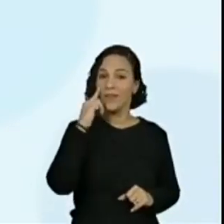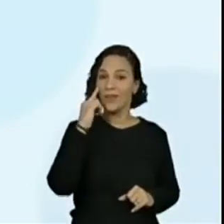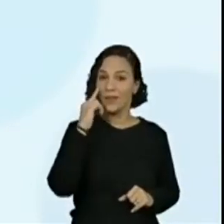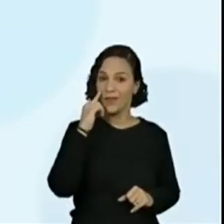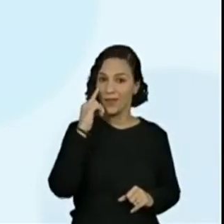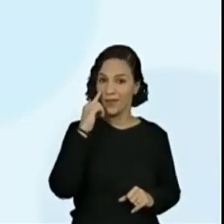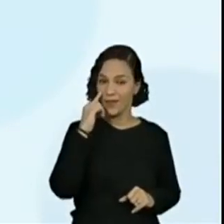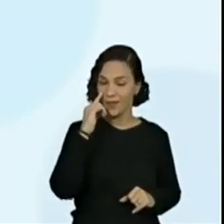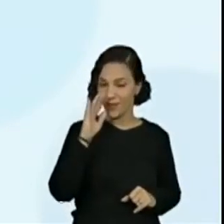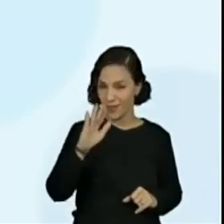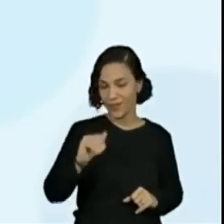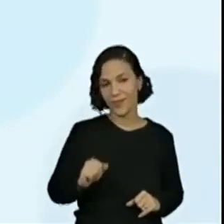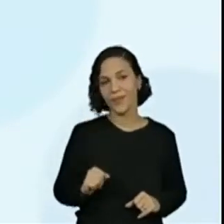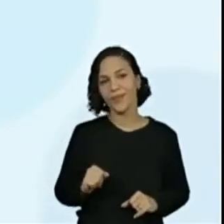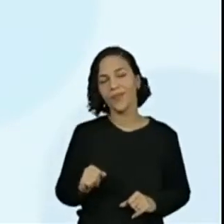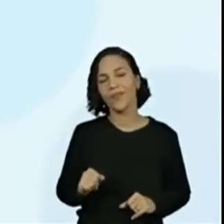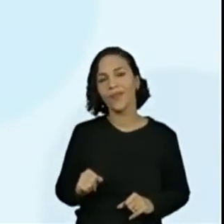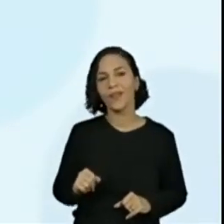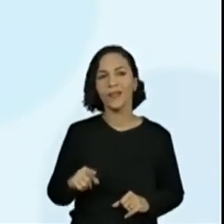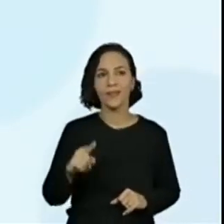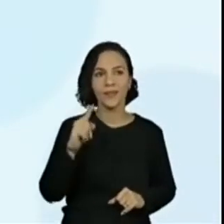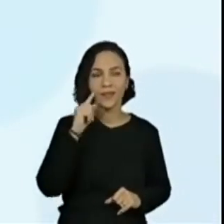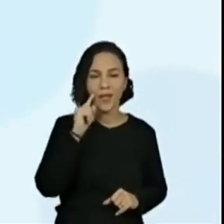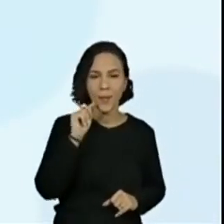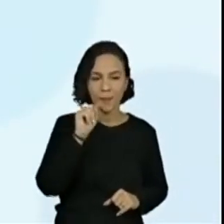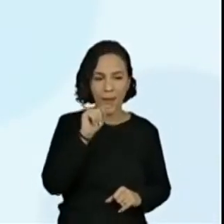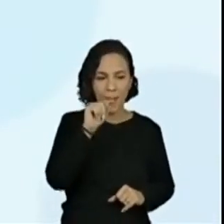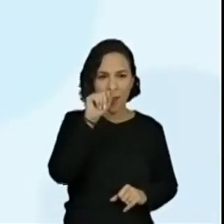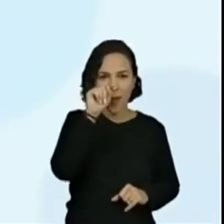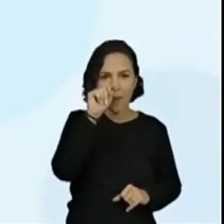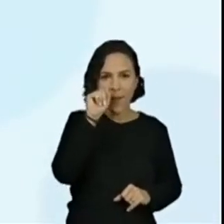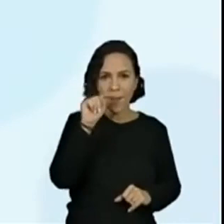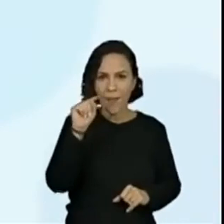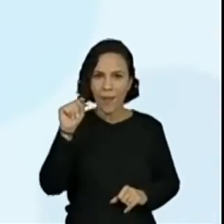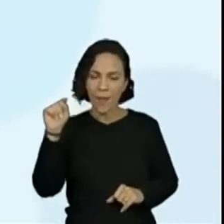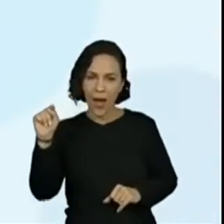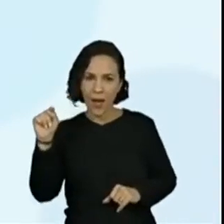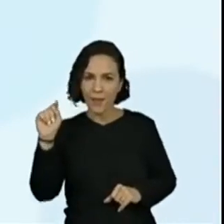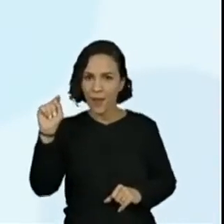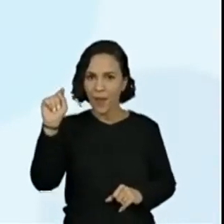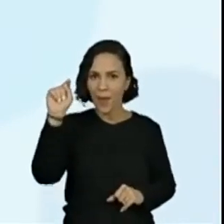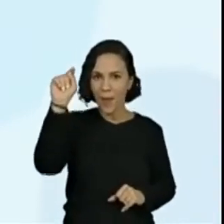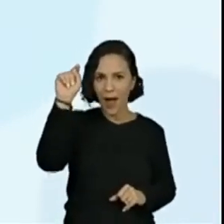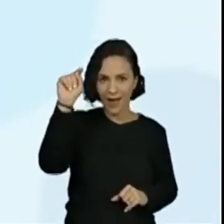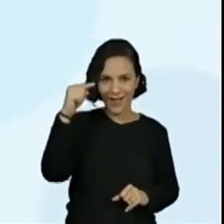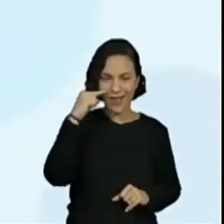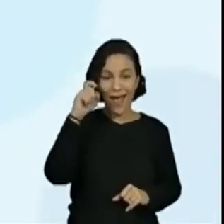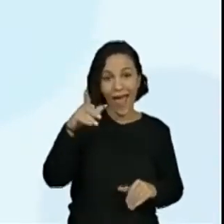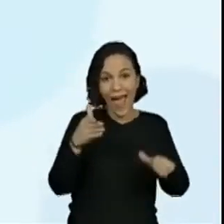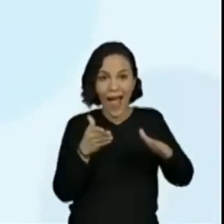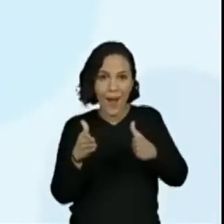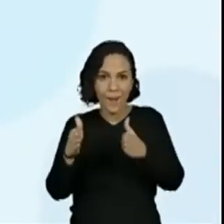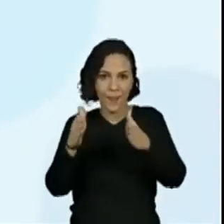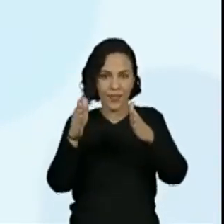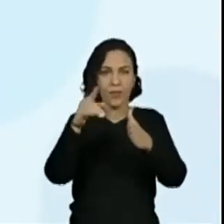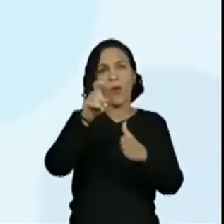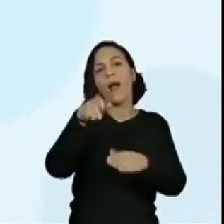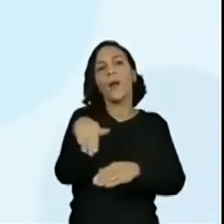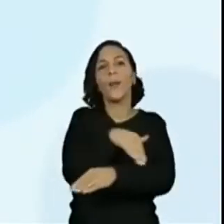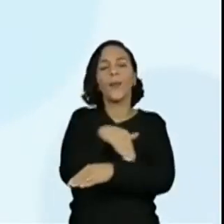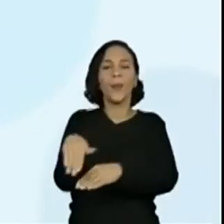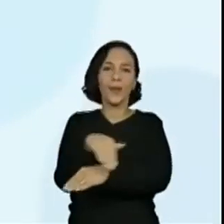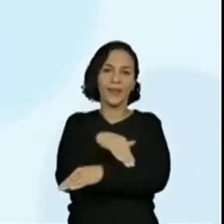Pensando que essa linha pontilhada... Já é o trajeto. É uma rua, né? Isso. É uma rua, você não vai